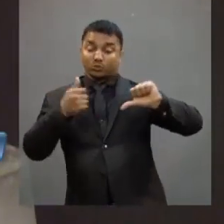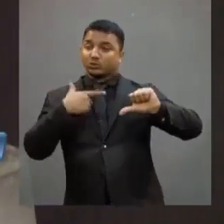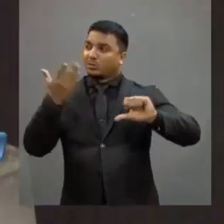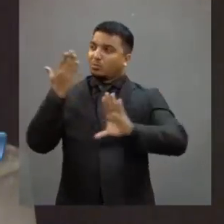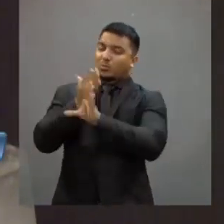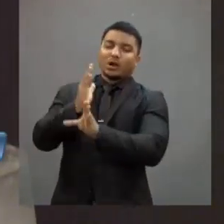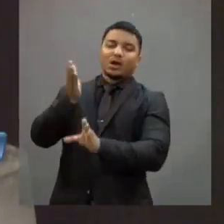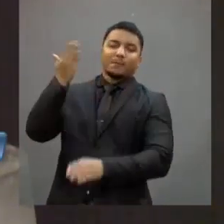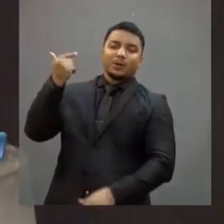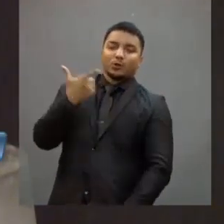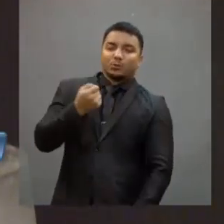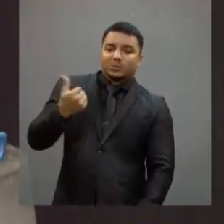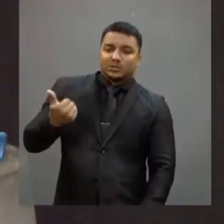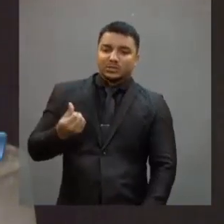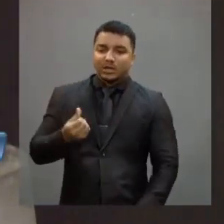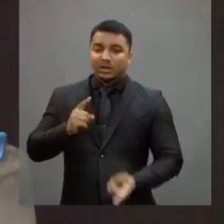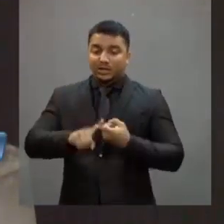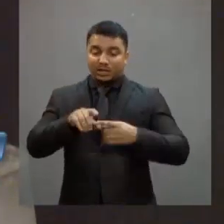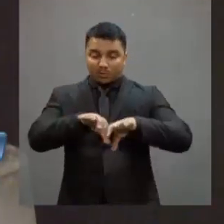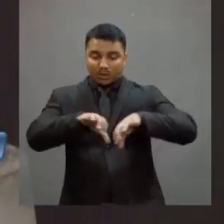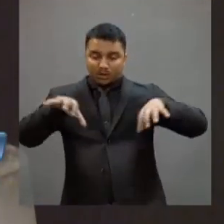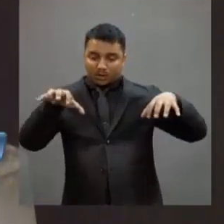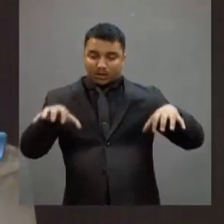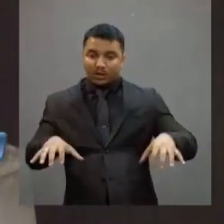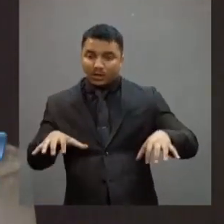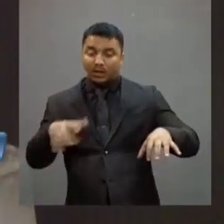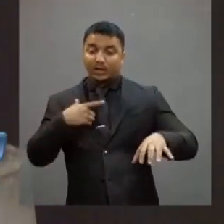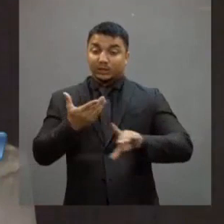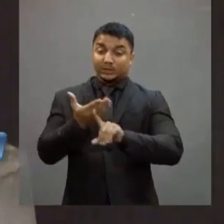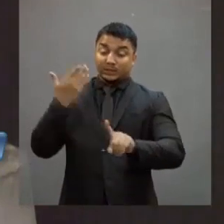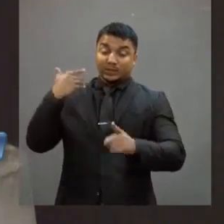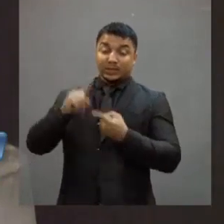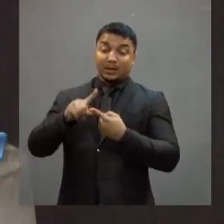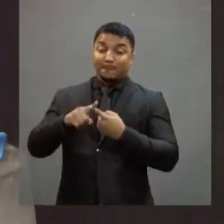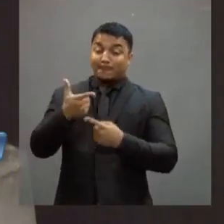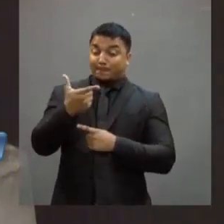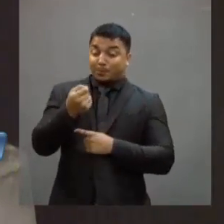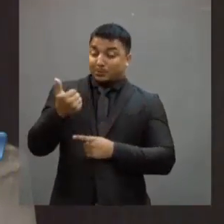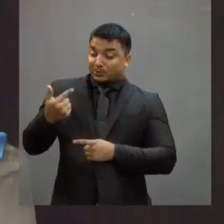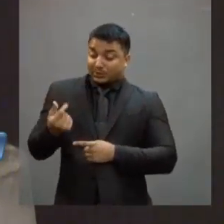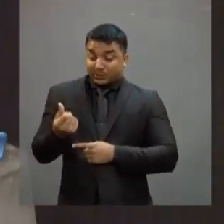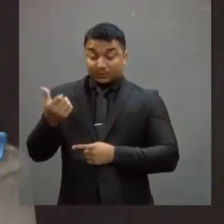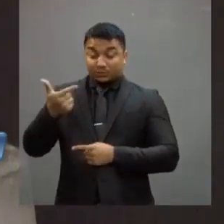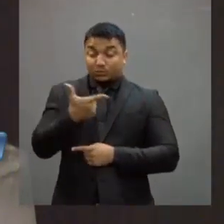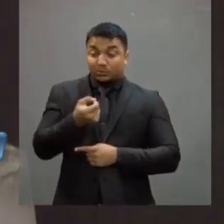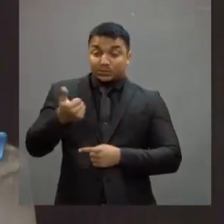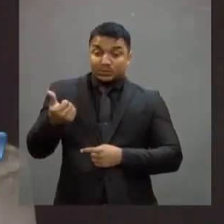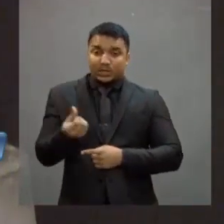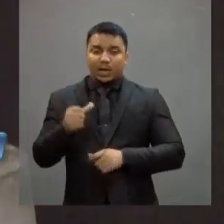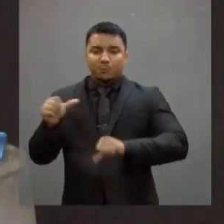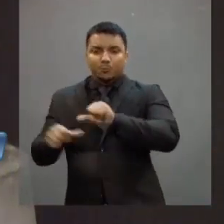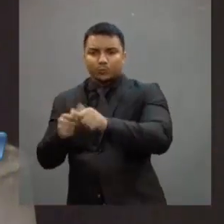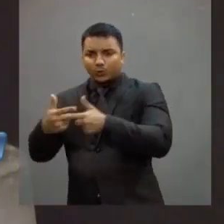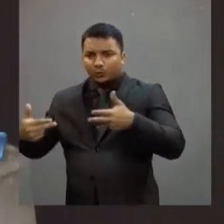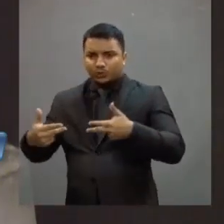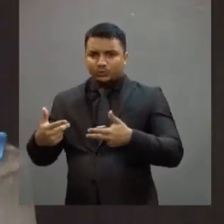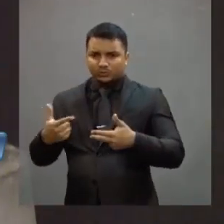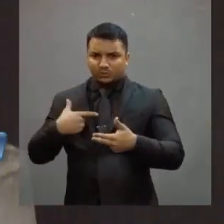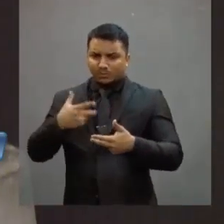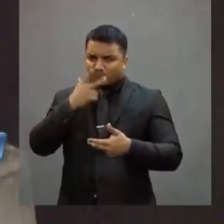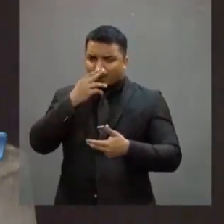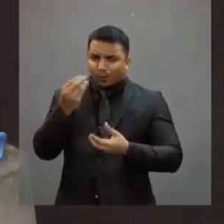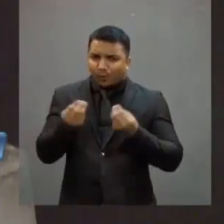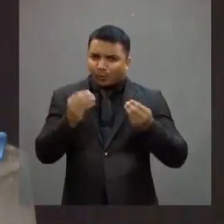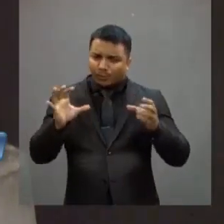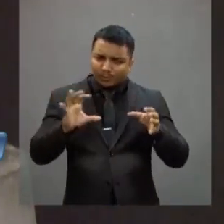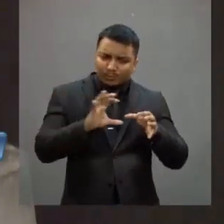16, da segregação de massa antes e das alterações de 2016. Ou seja, não estava valendo aquele discurso